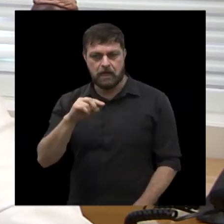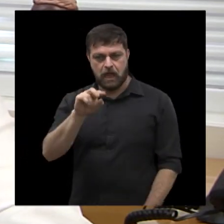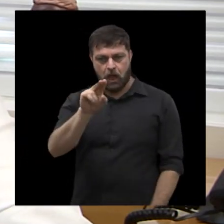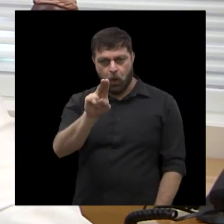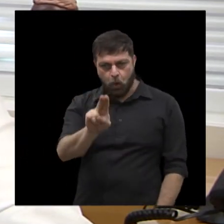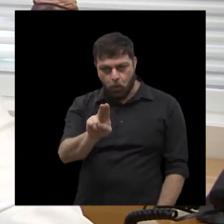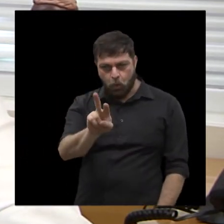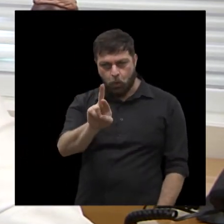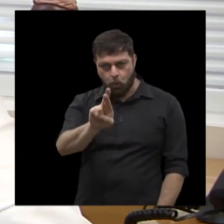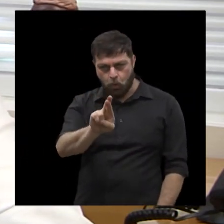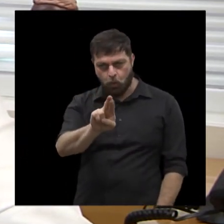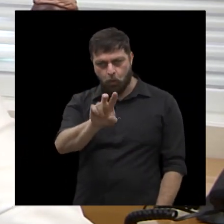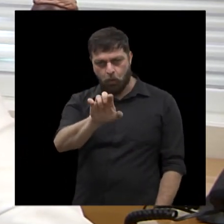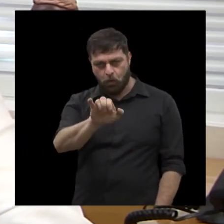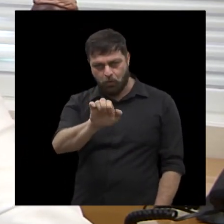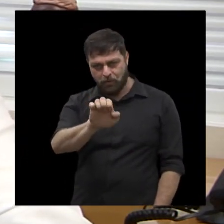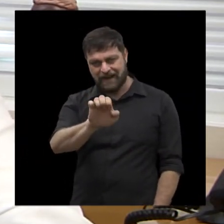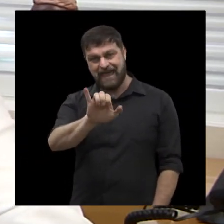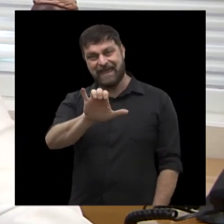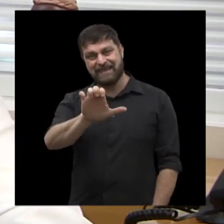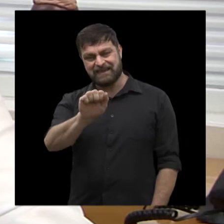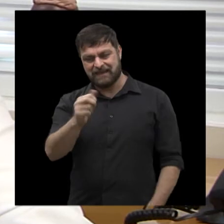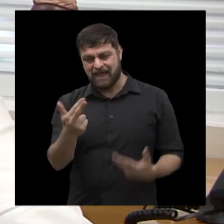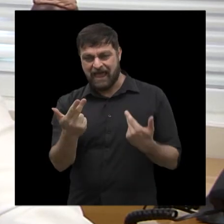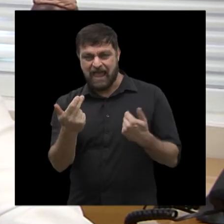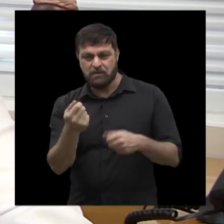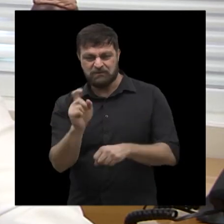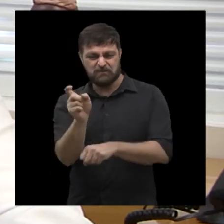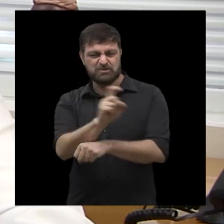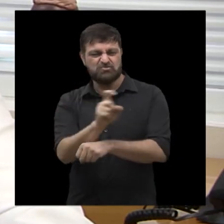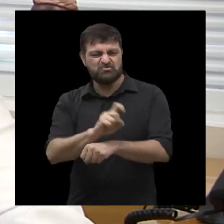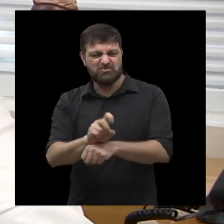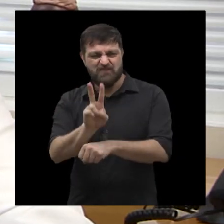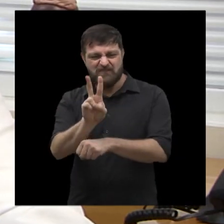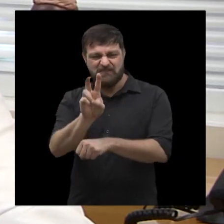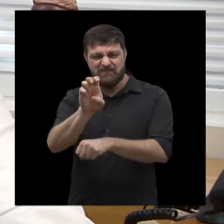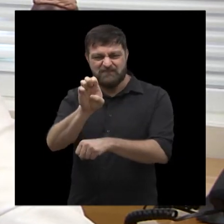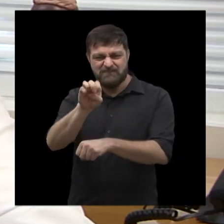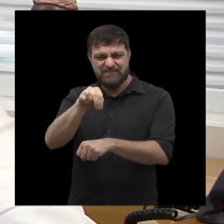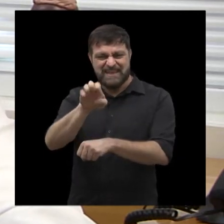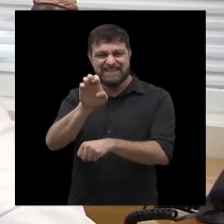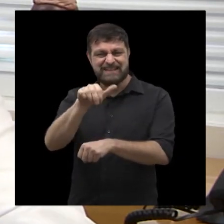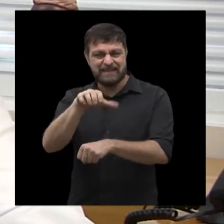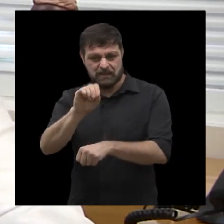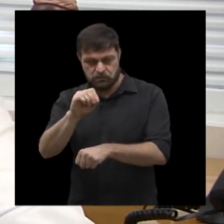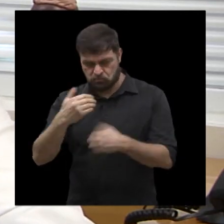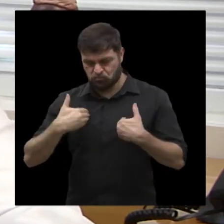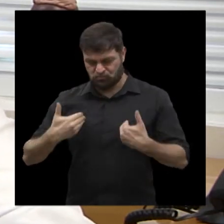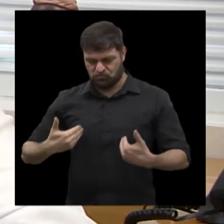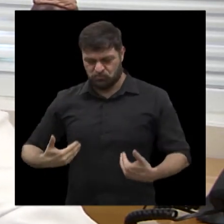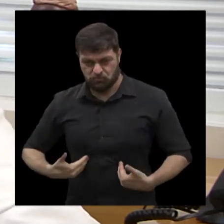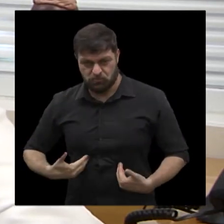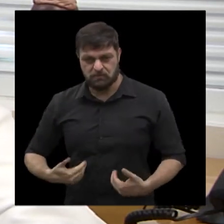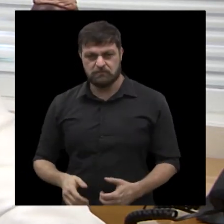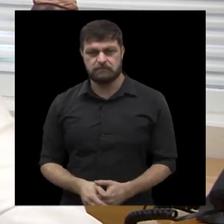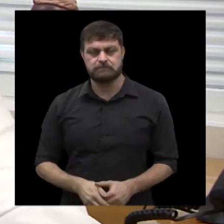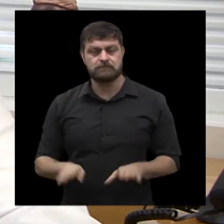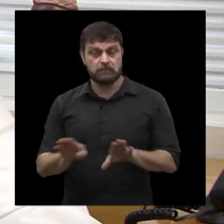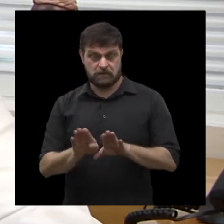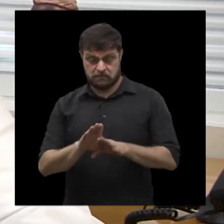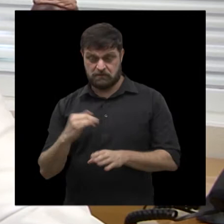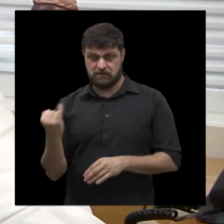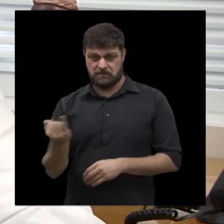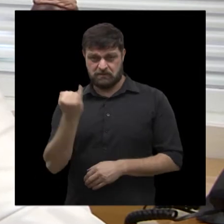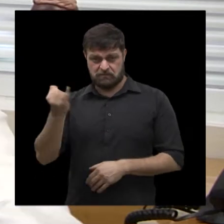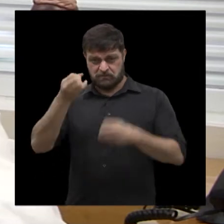vamos dizer assim, ir envenenando o organismo da pessoa, né? E uma coisa importante também, né, de salientar,